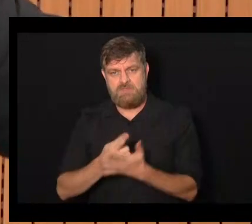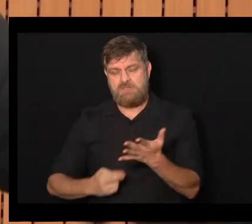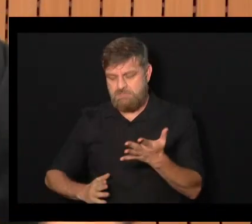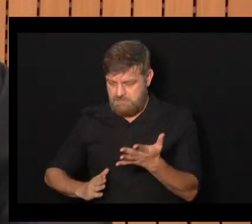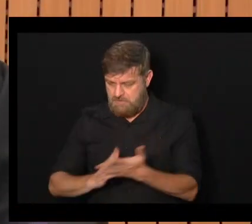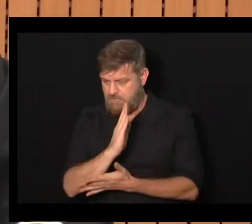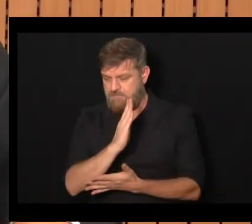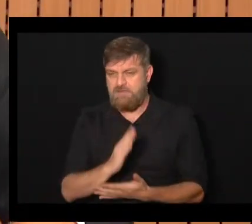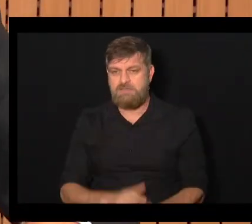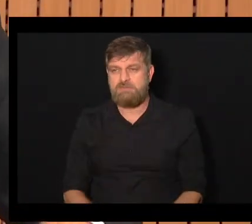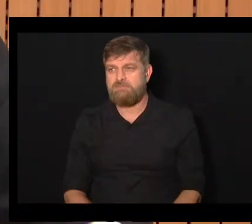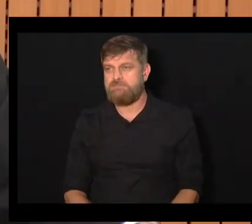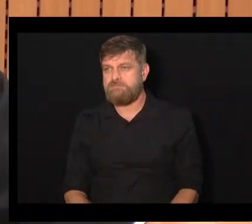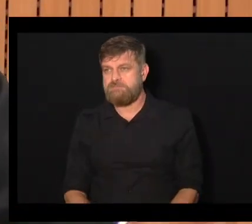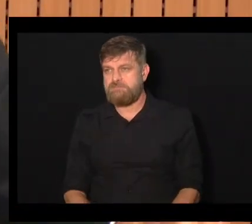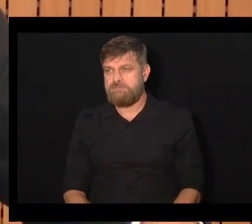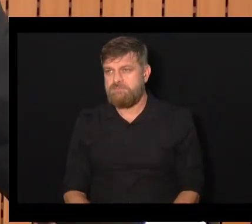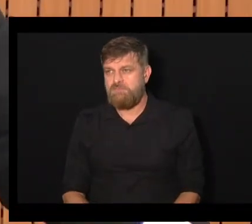aprovado.